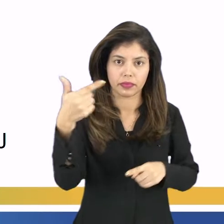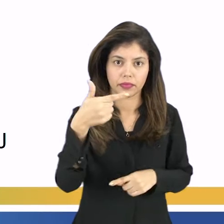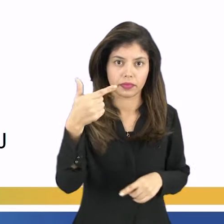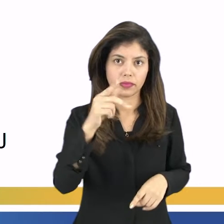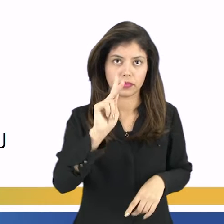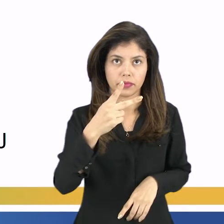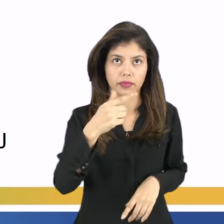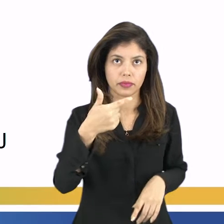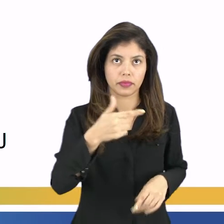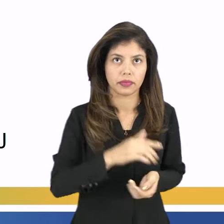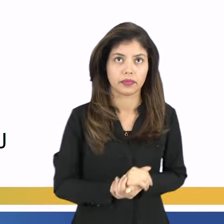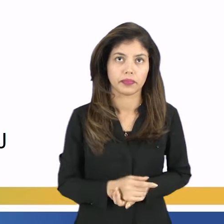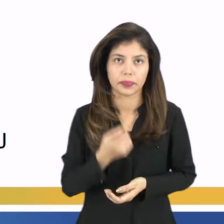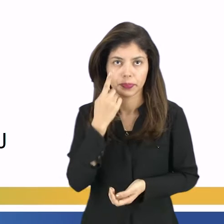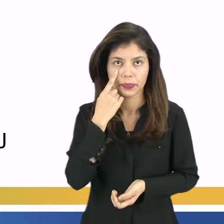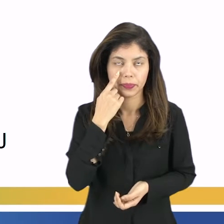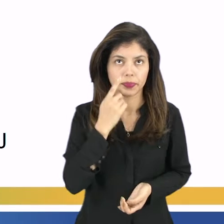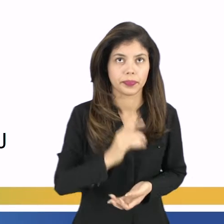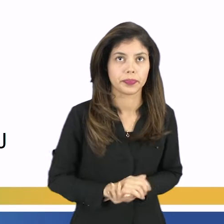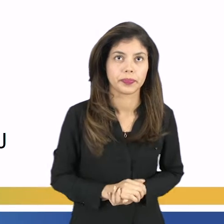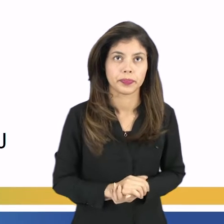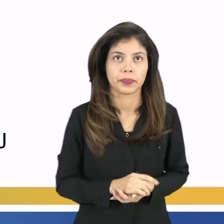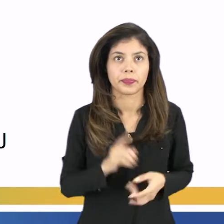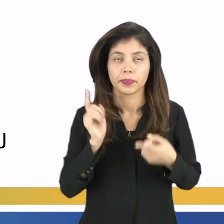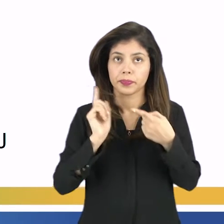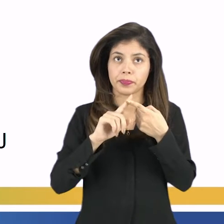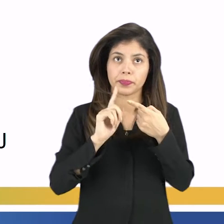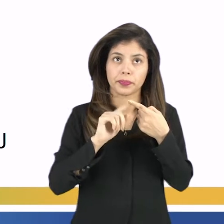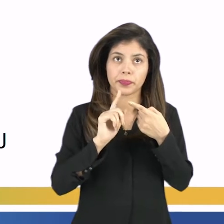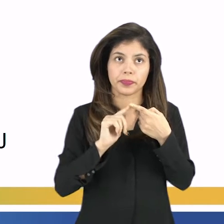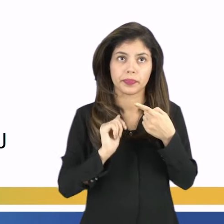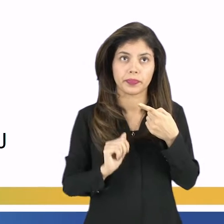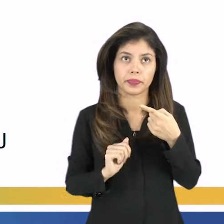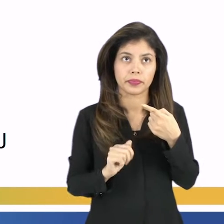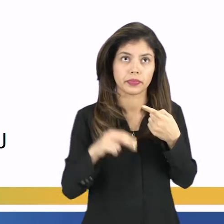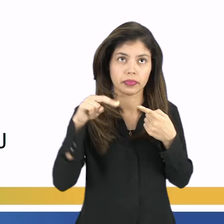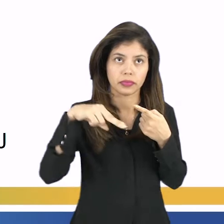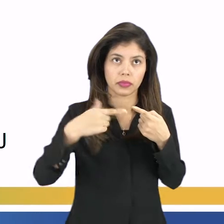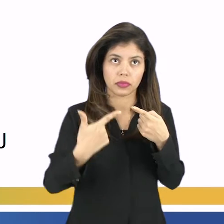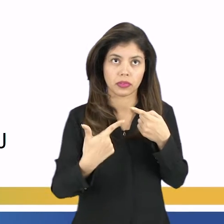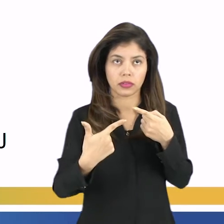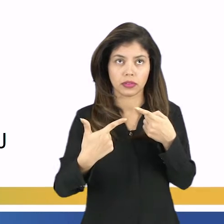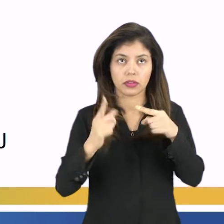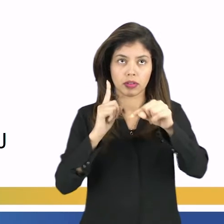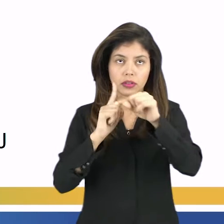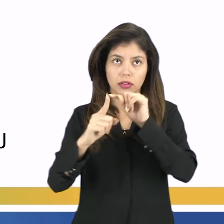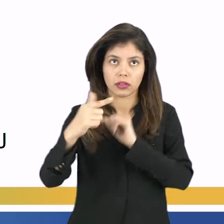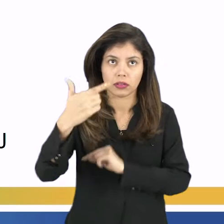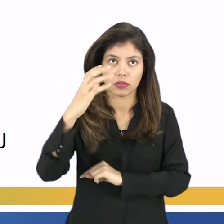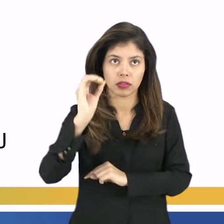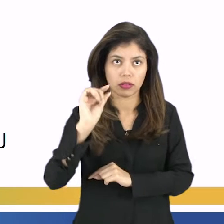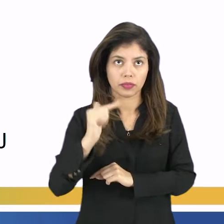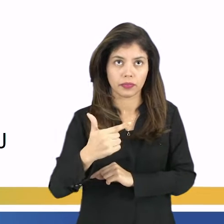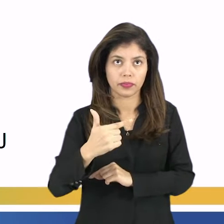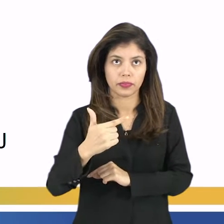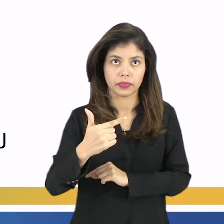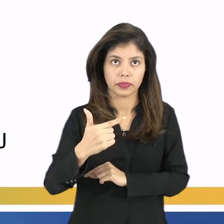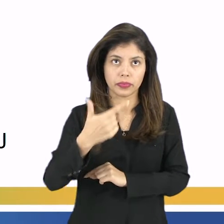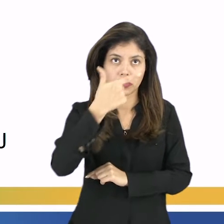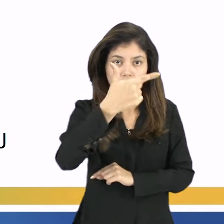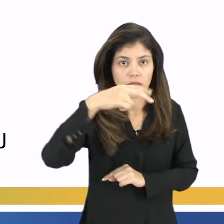ΔH2. Então o que está acontecendo? Olha só. Na primeira equação nós temos gás nitrogênio mais gás oxigênio